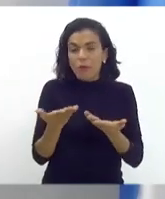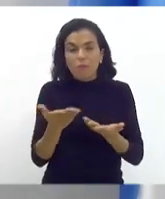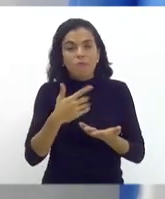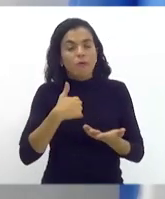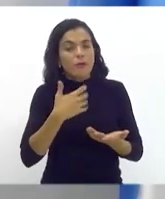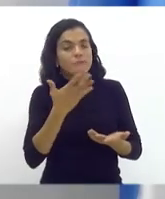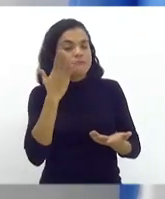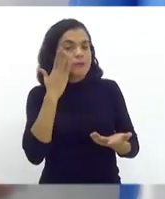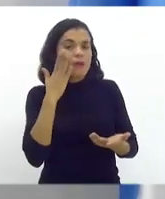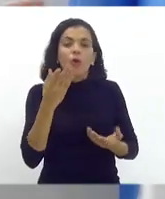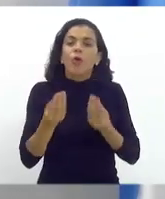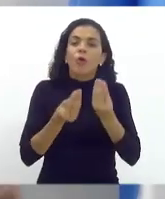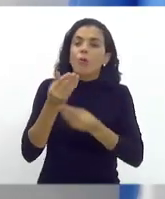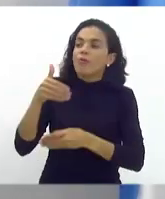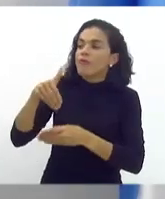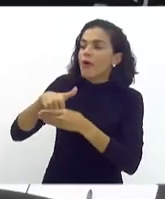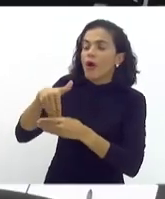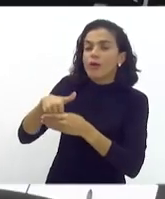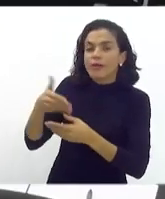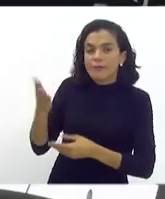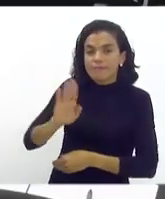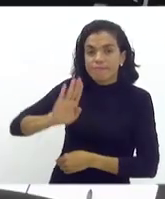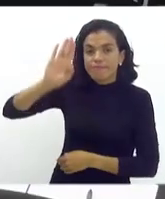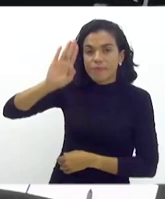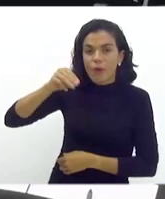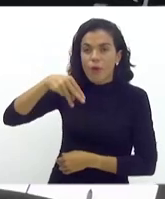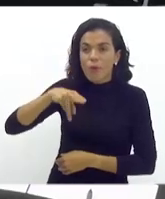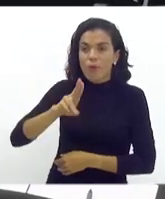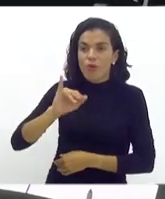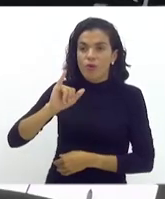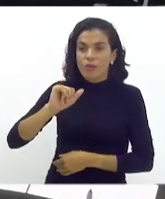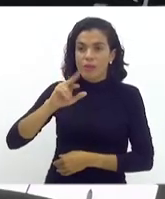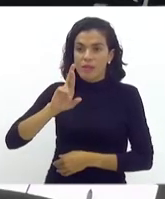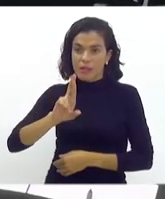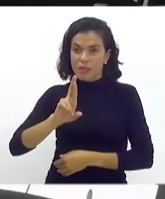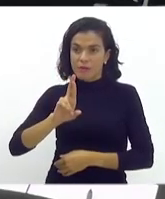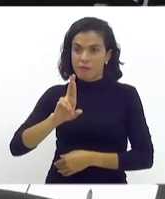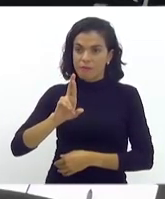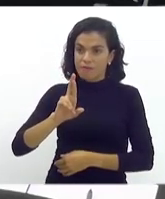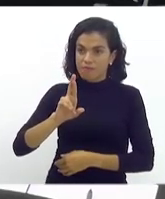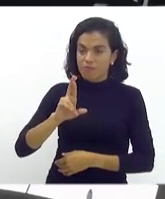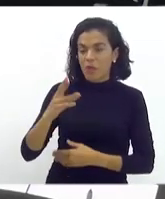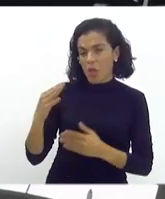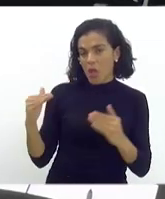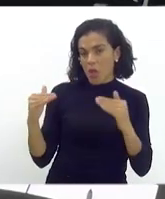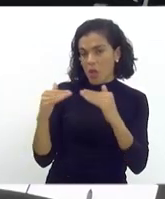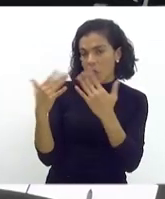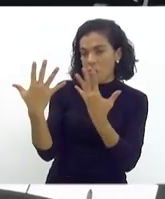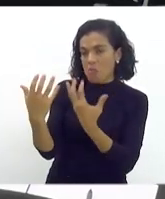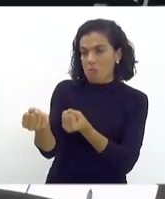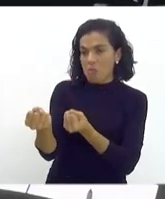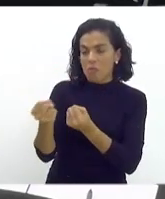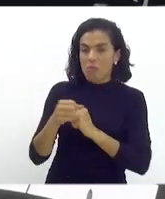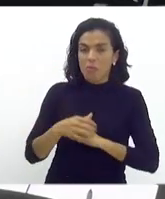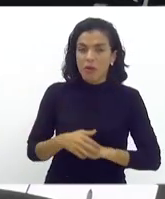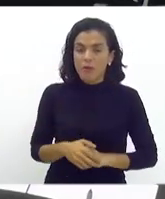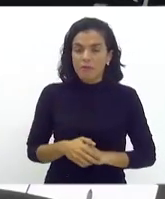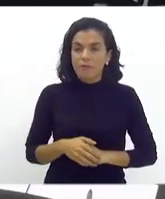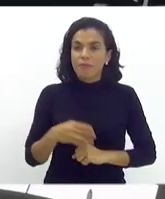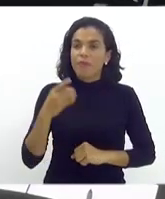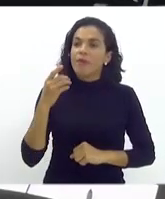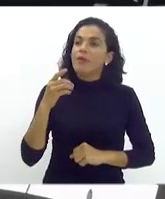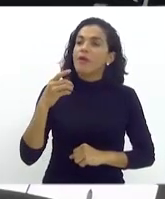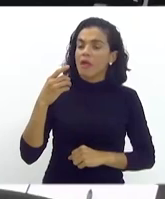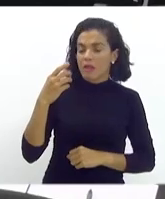de saber como vota o deputado munir Neto utilização da plataforma zoom a favor muito obrigada deputada